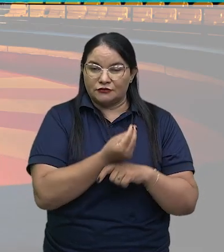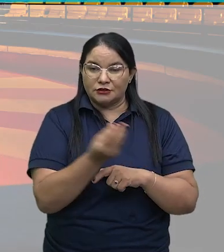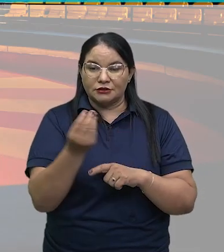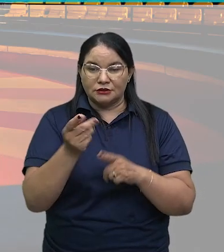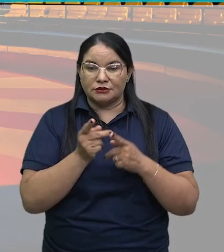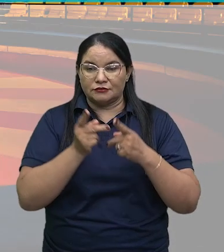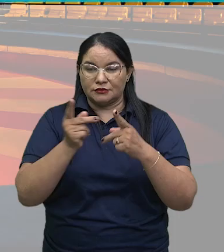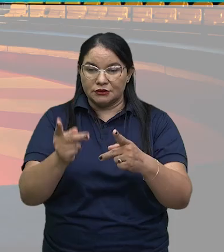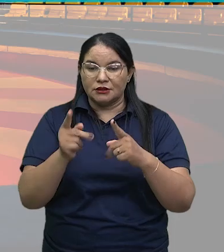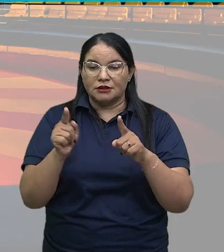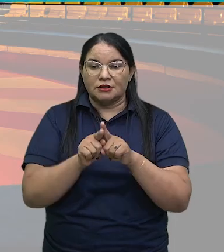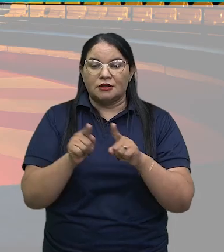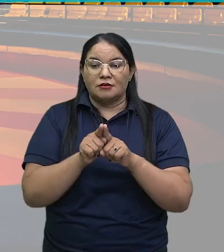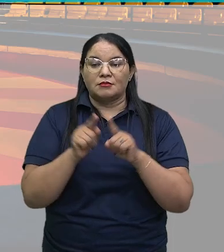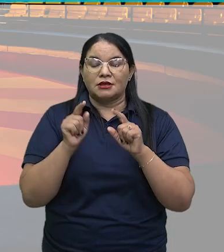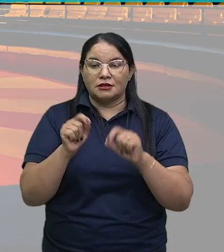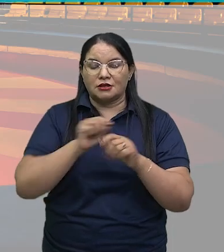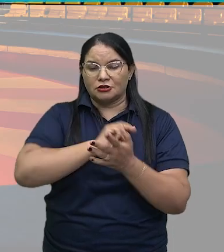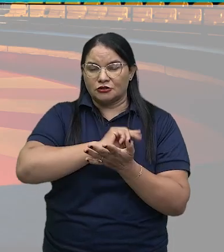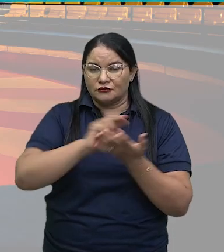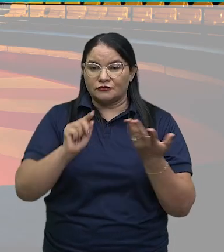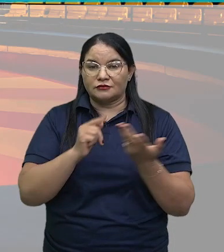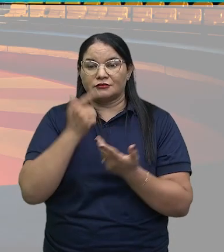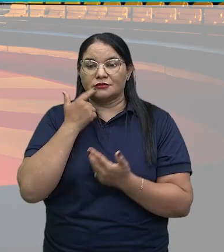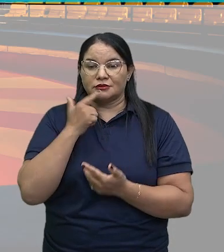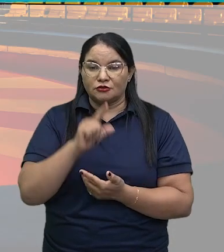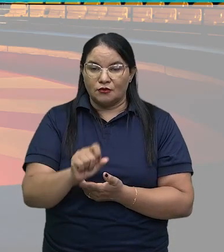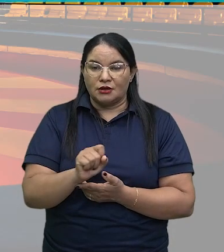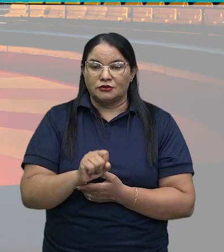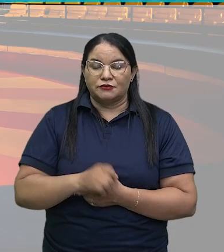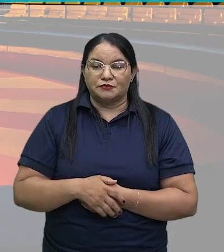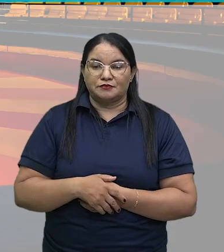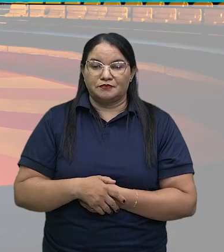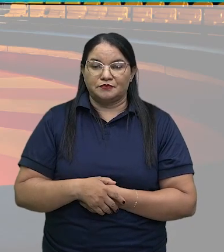visitava, resultando em uma pluralidade de linguagens.